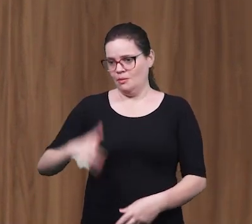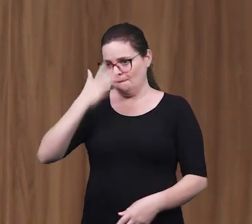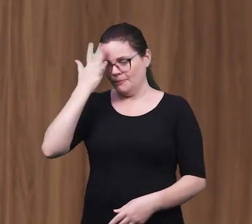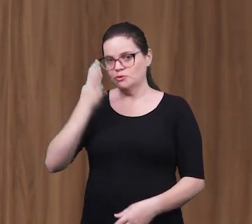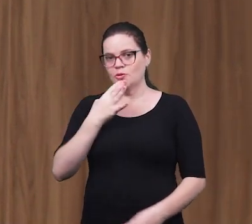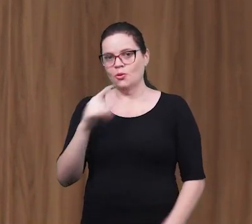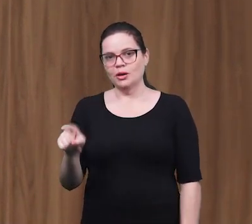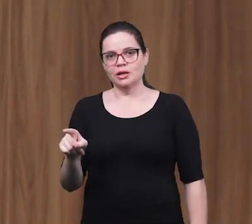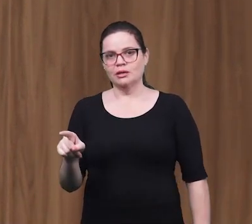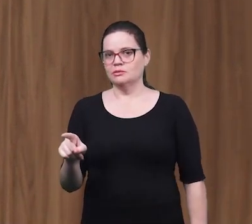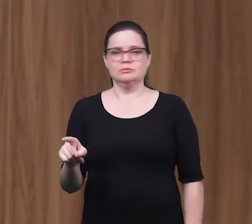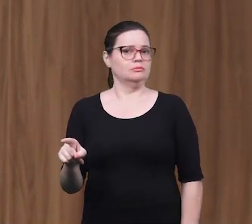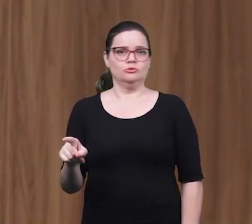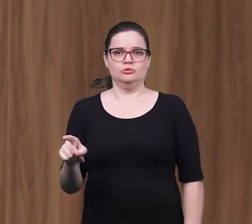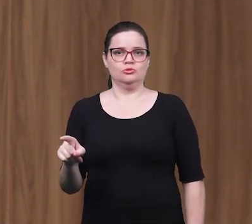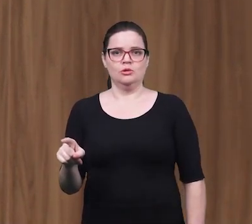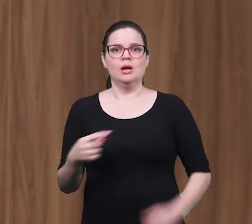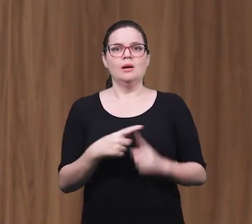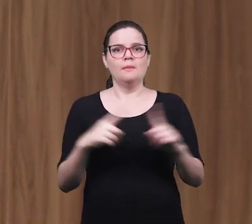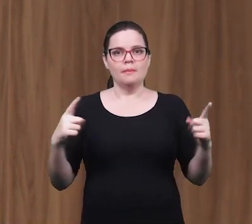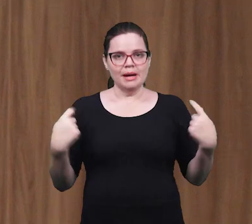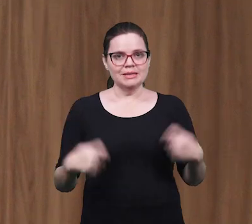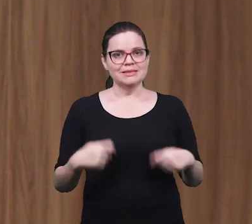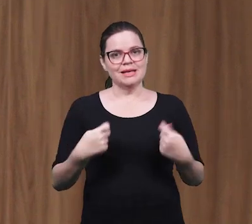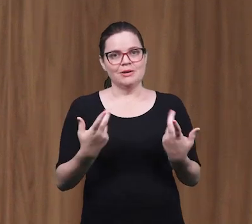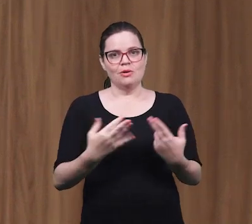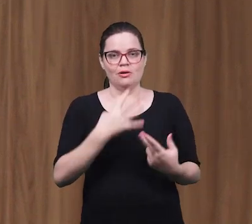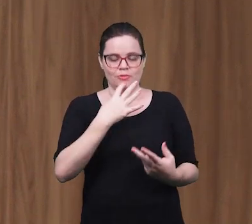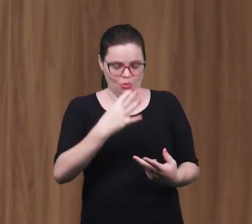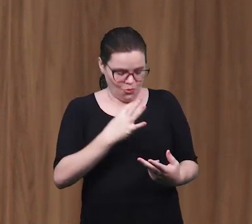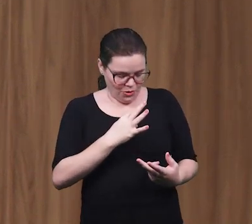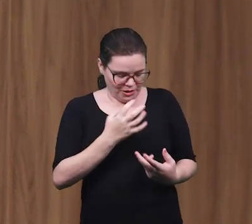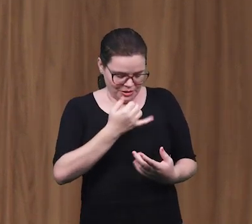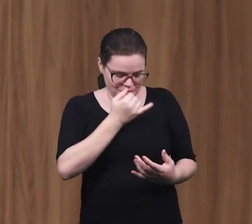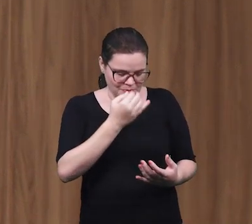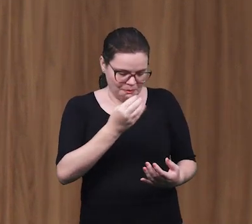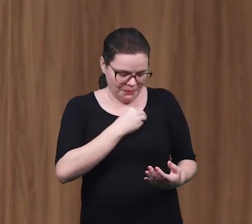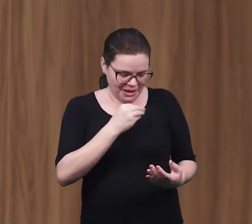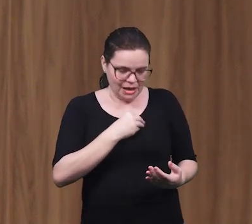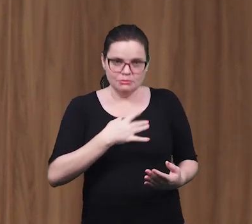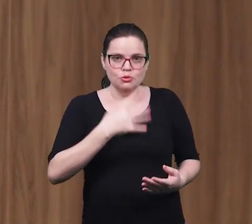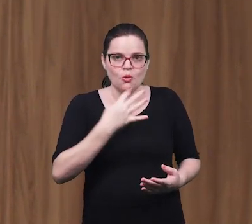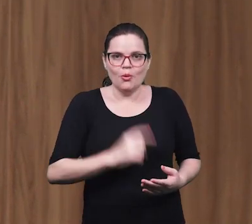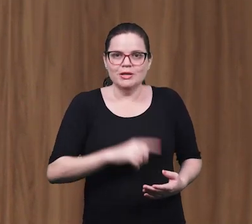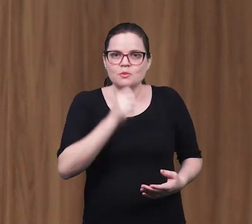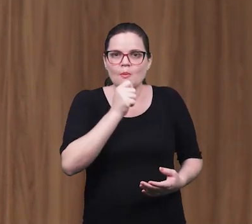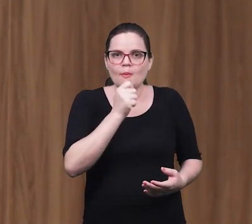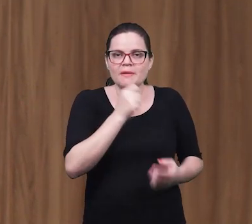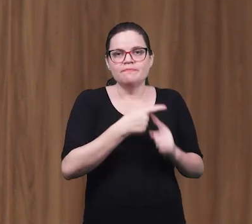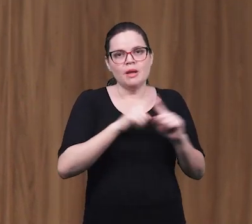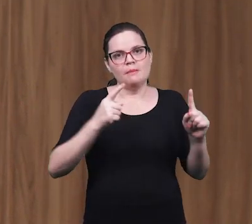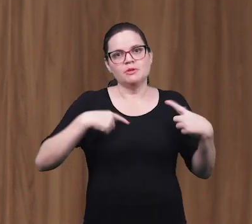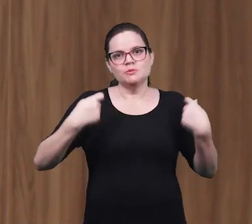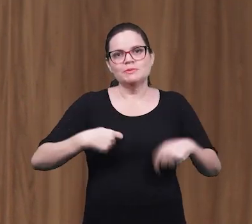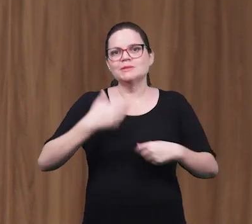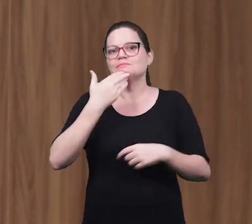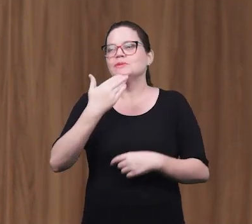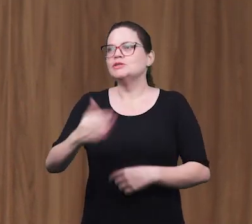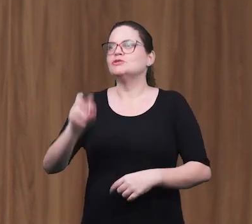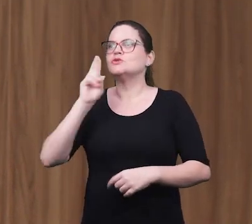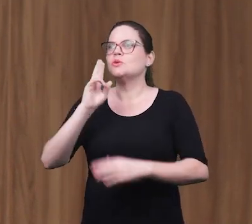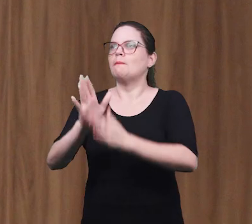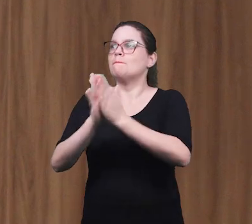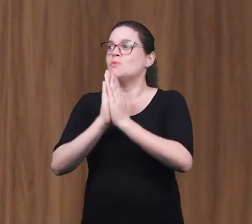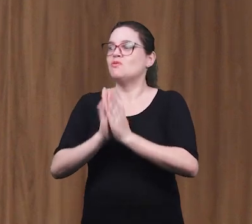nem conhecemos. Então precisa clamar e pedir para que o sangue de Jesus ele nos limpe do